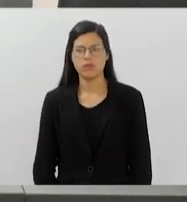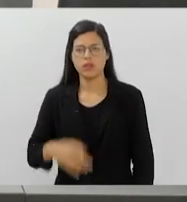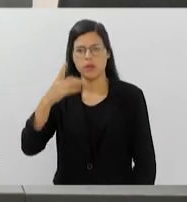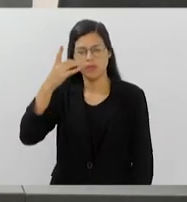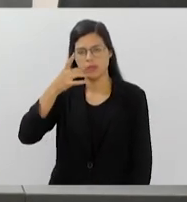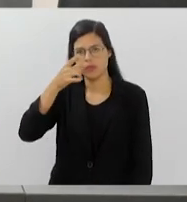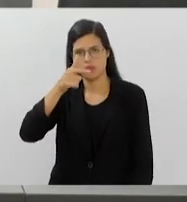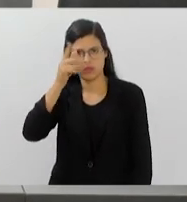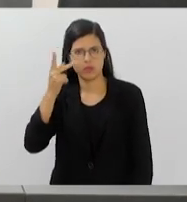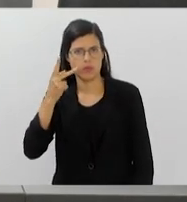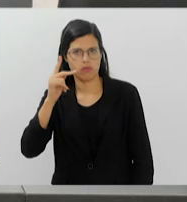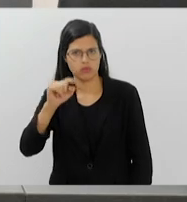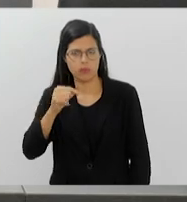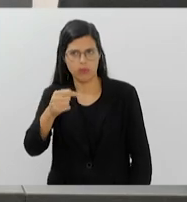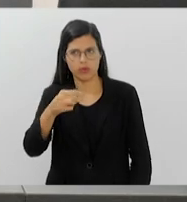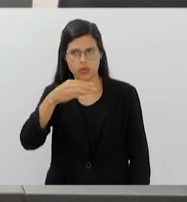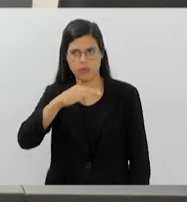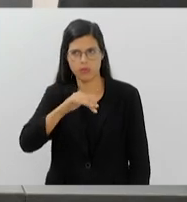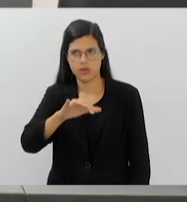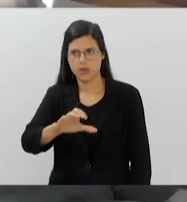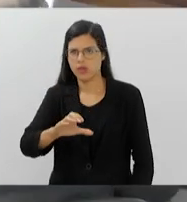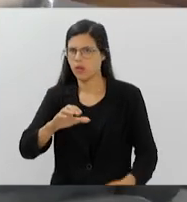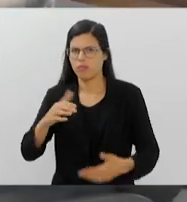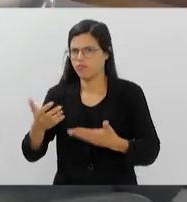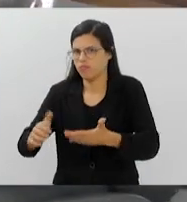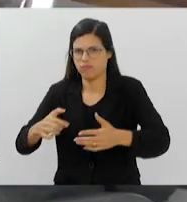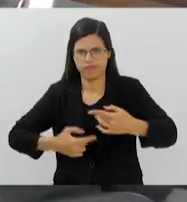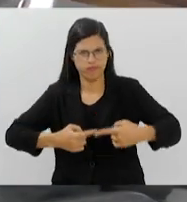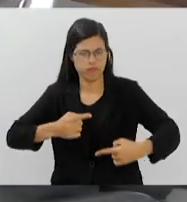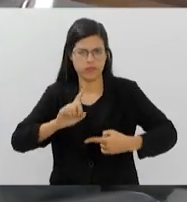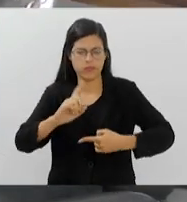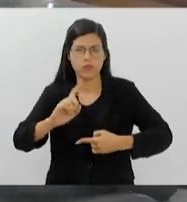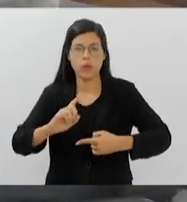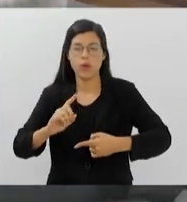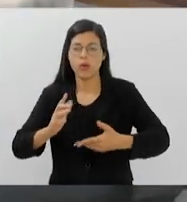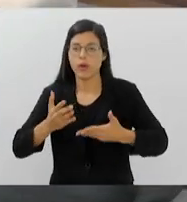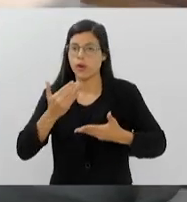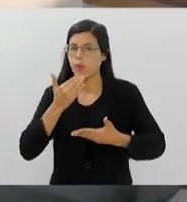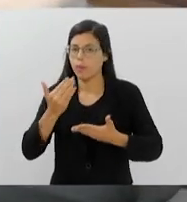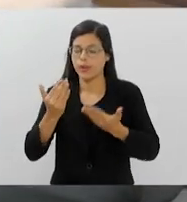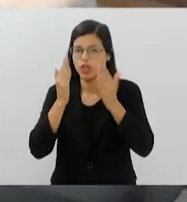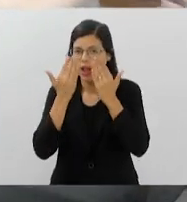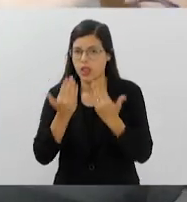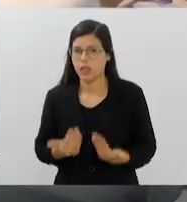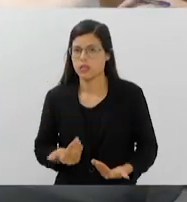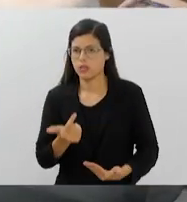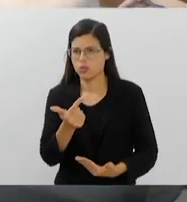deputado Mink. Eu não quero discutir, não, senhor presidente. Eu quero pedir vista, porque